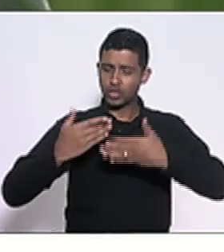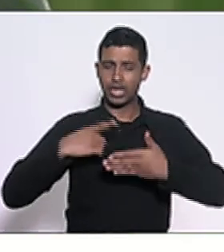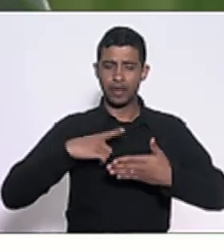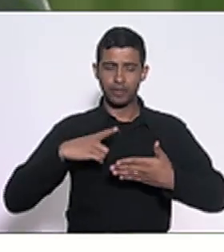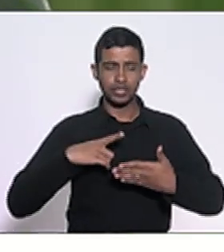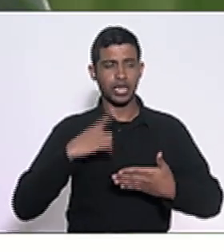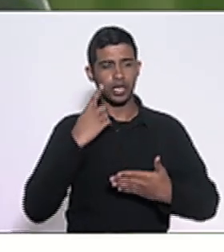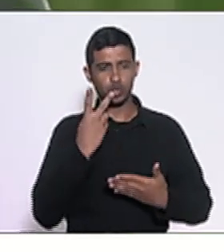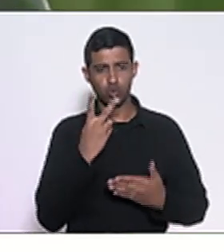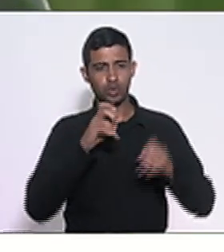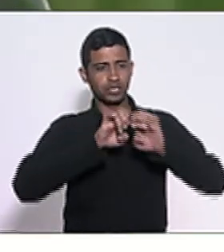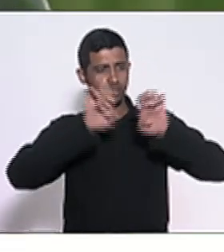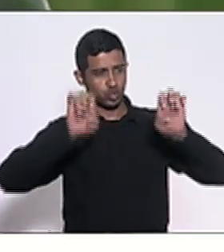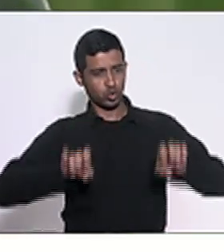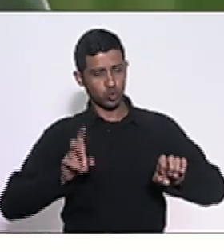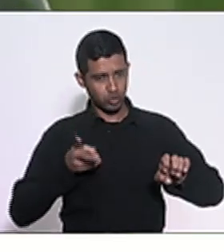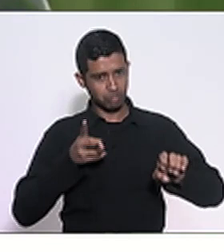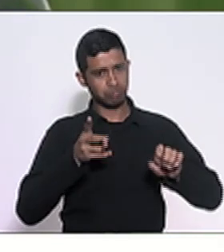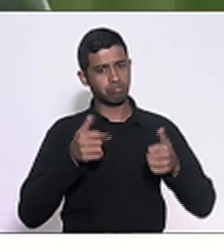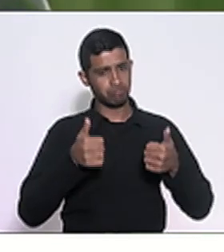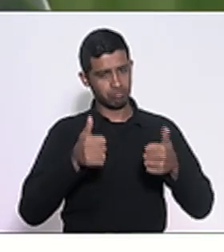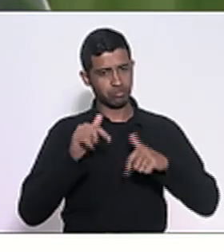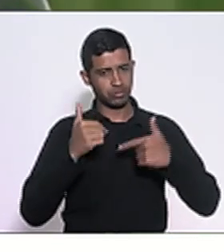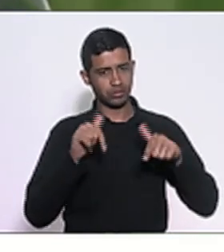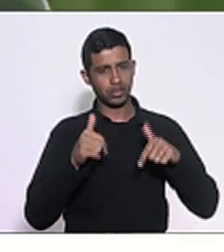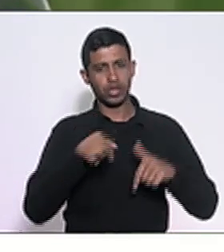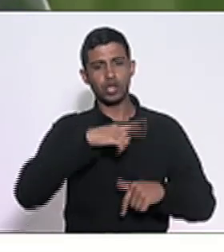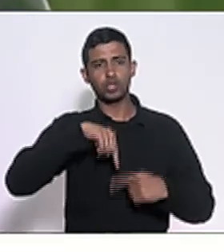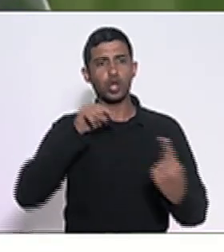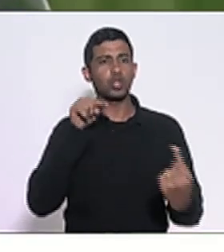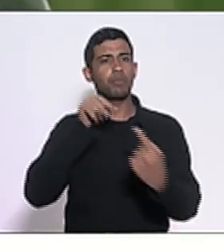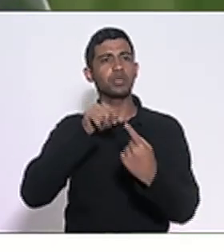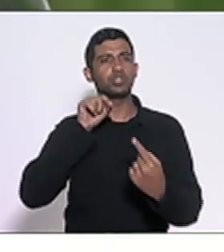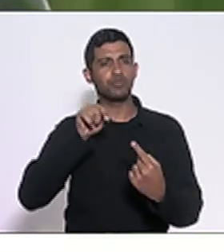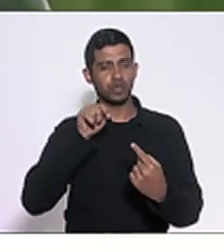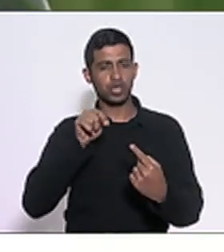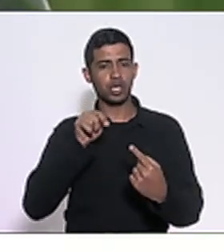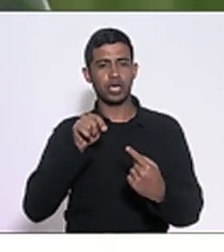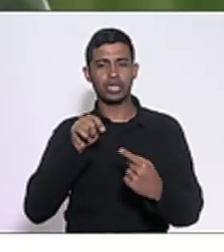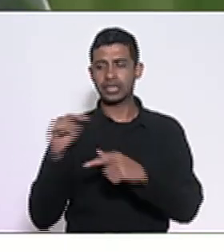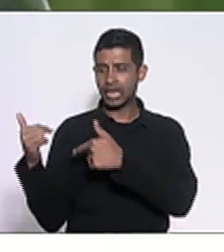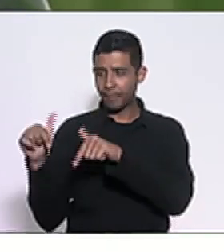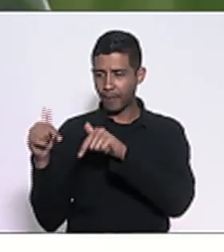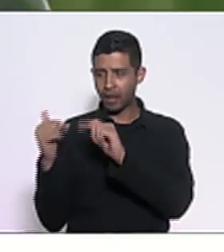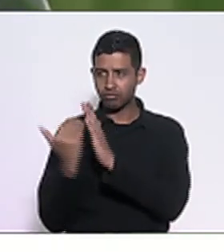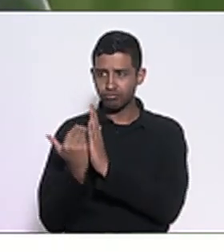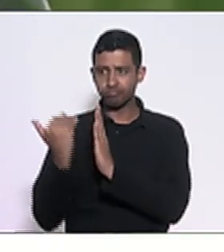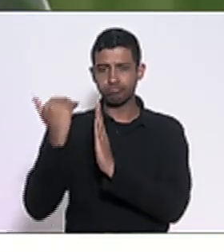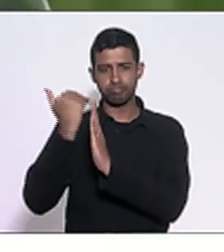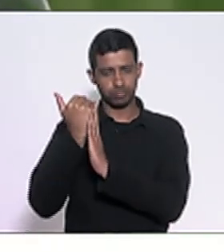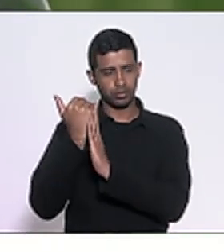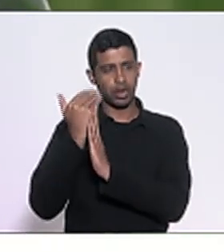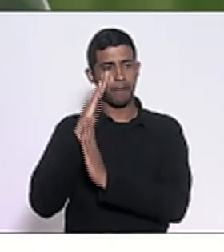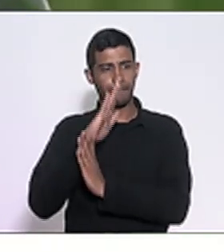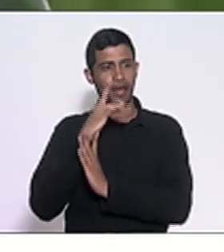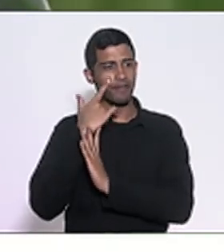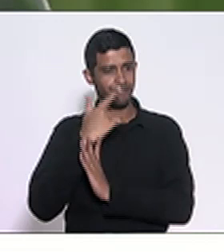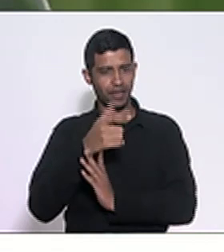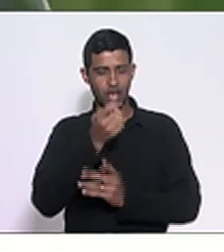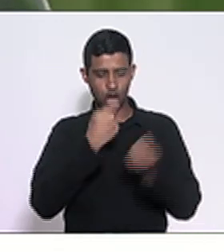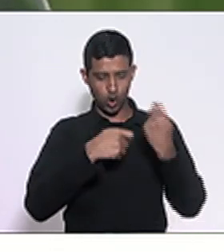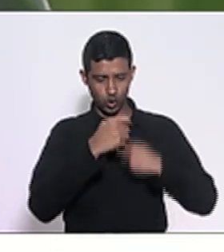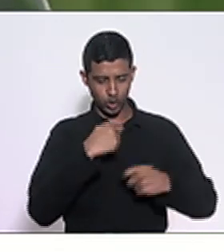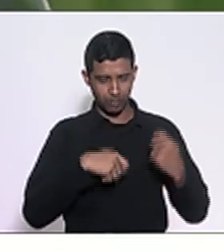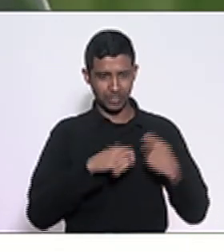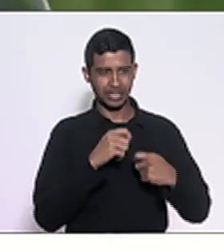funcionando. Mas o objetivo é aumentar o nível de serviço com economia de recursos, ou seja, fazer